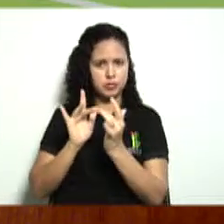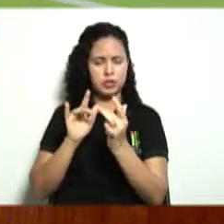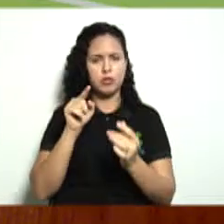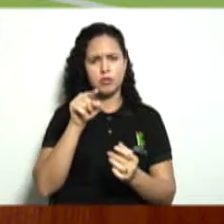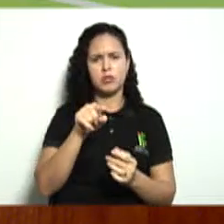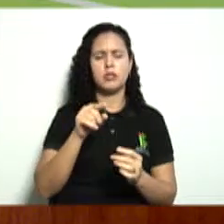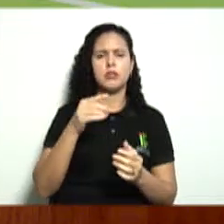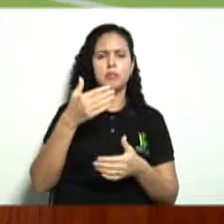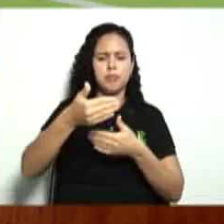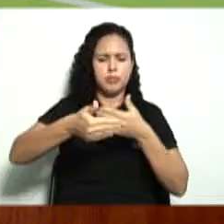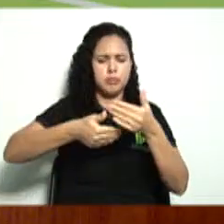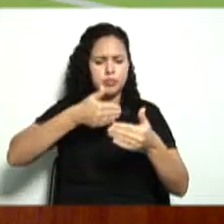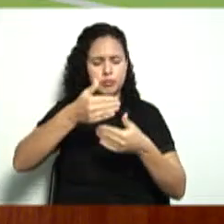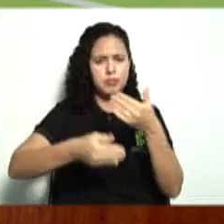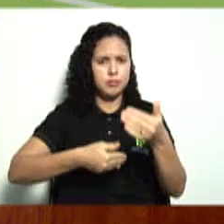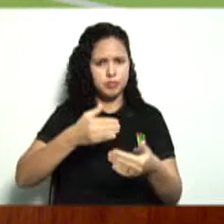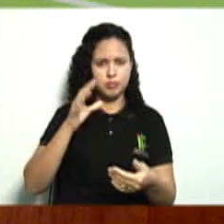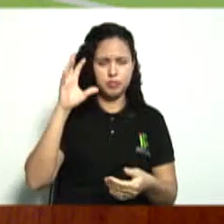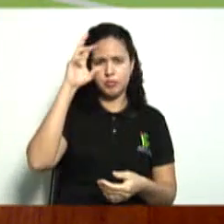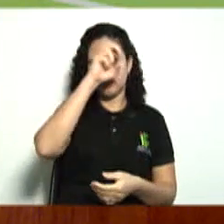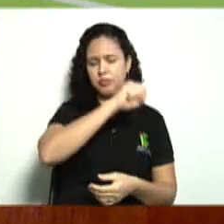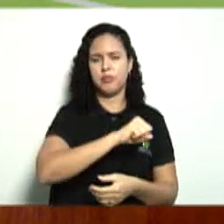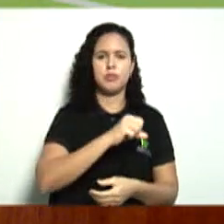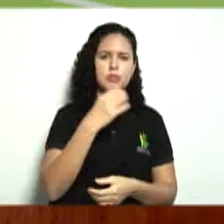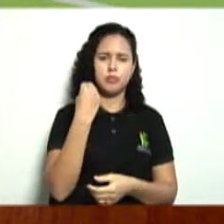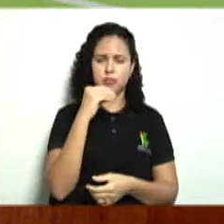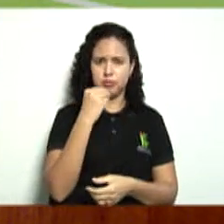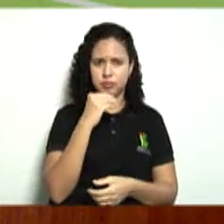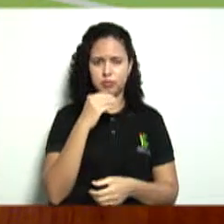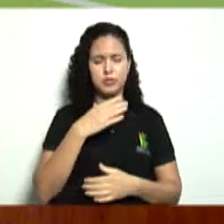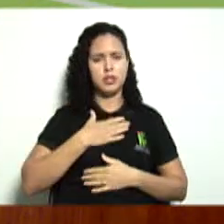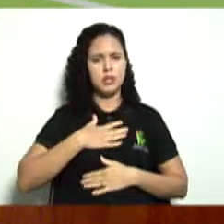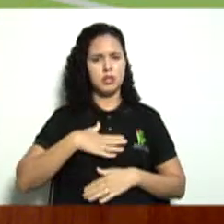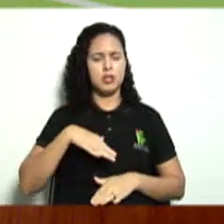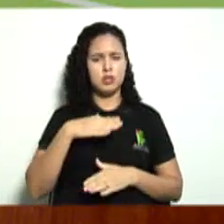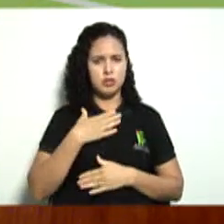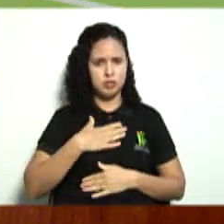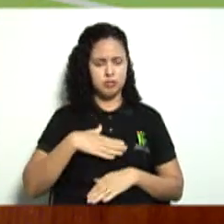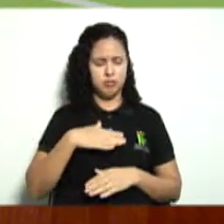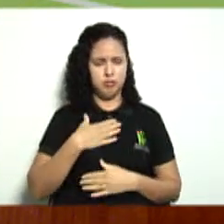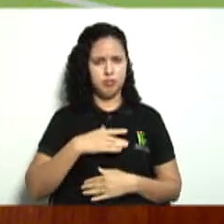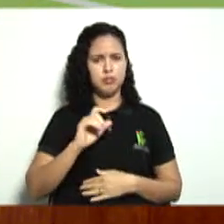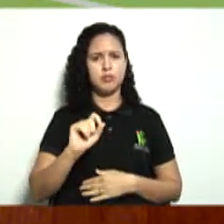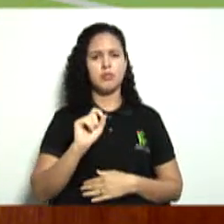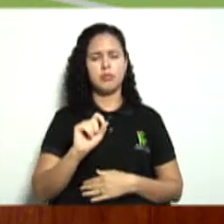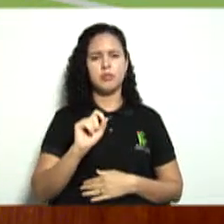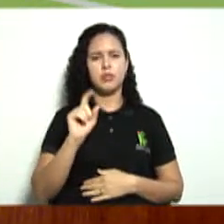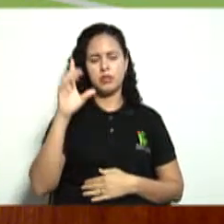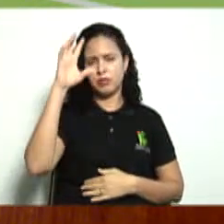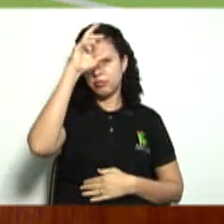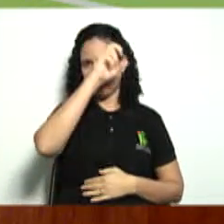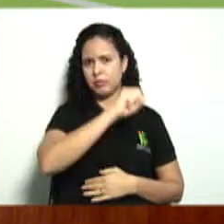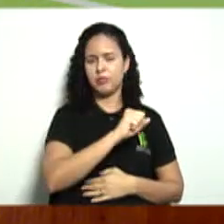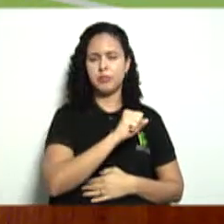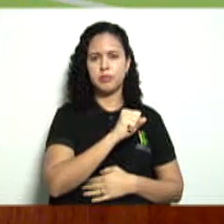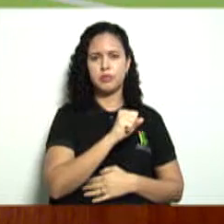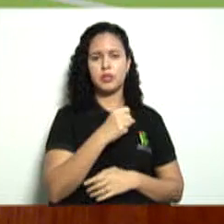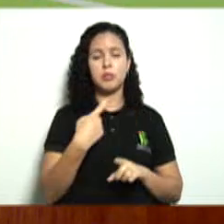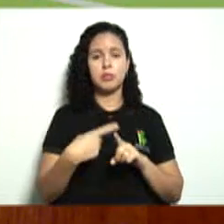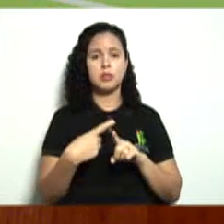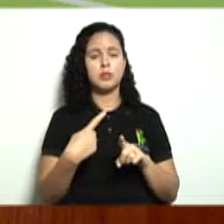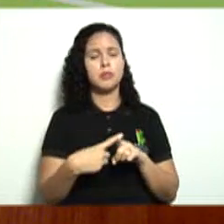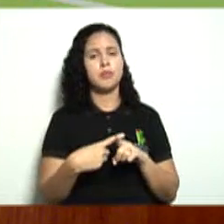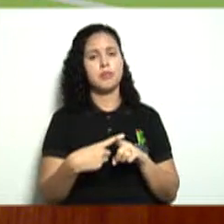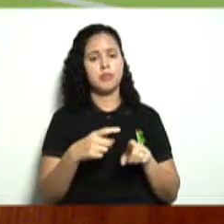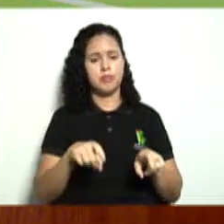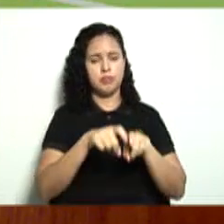vai ter diversos outros contatos, você não vai fugir disso, tá? Fique tranquilo também em relação ao que você aprendeu, porque informática hoje